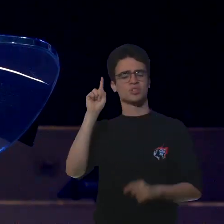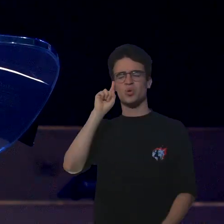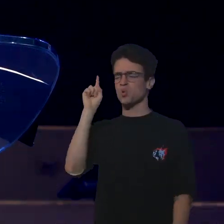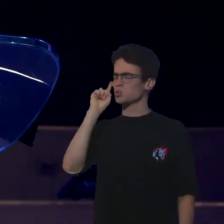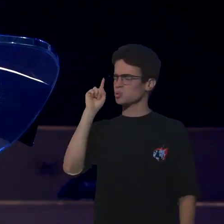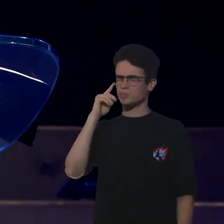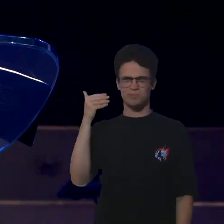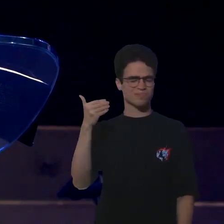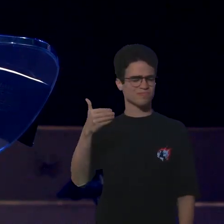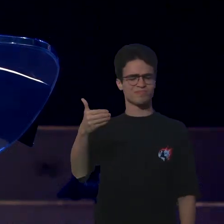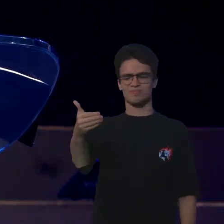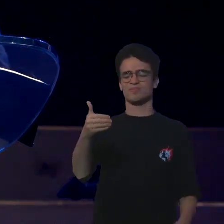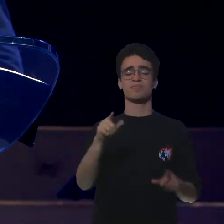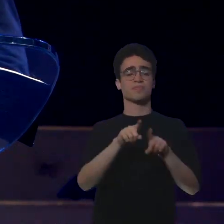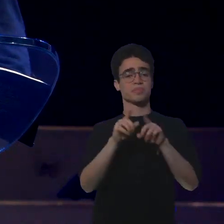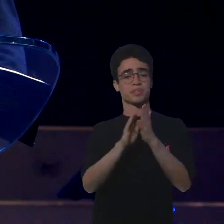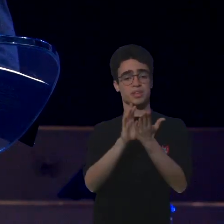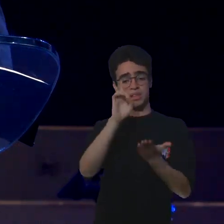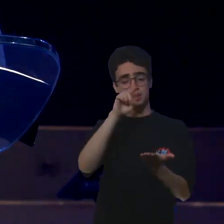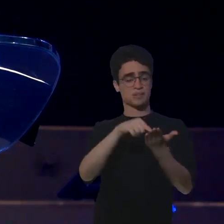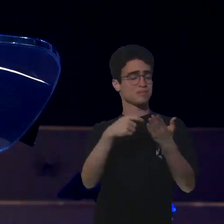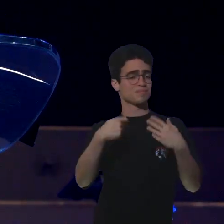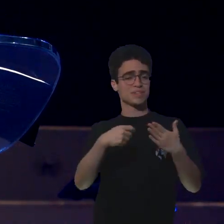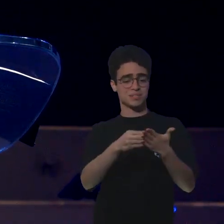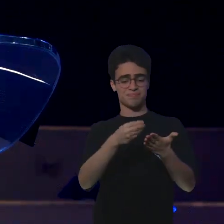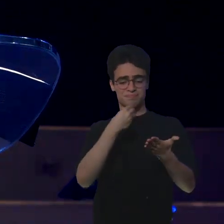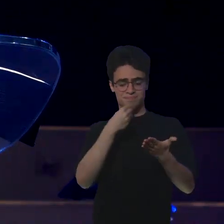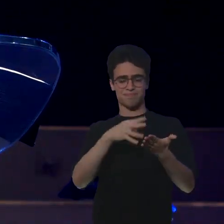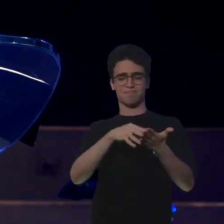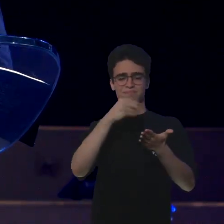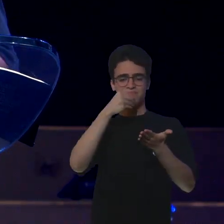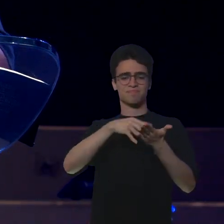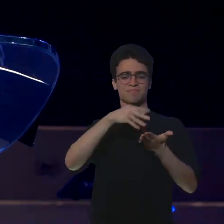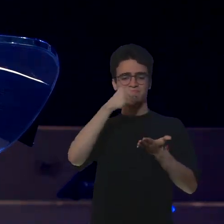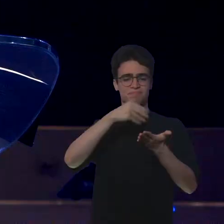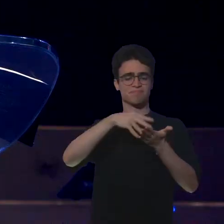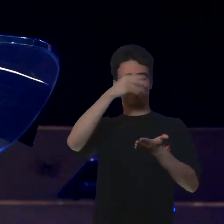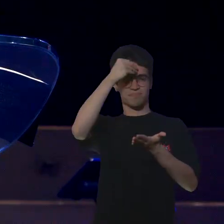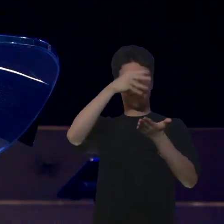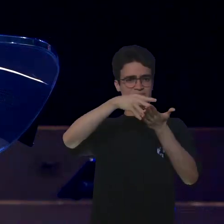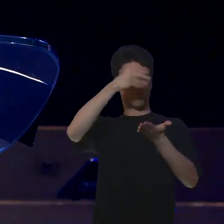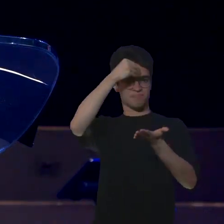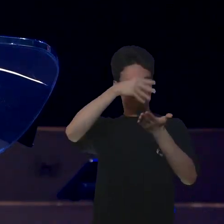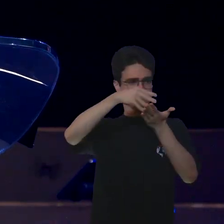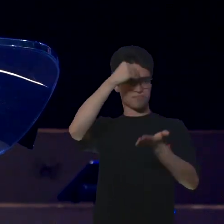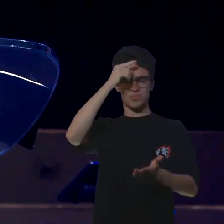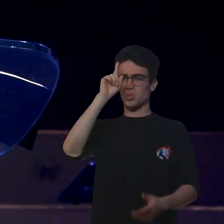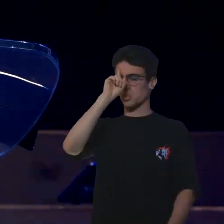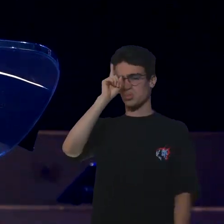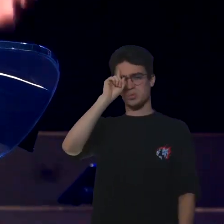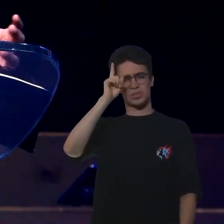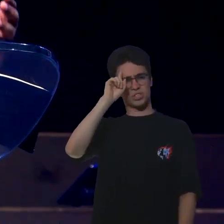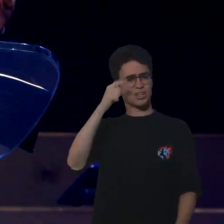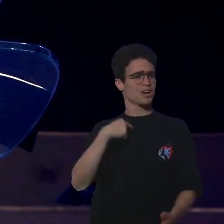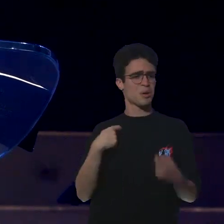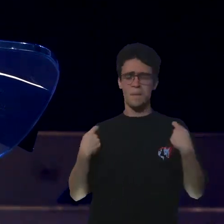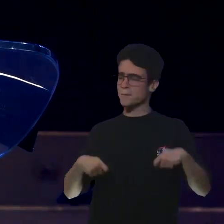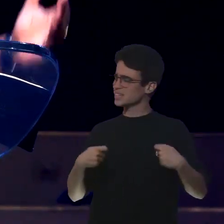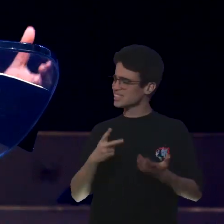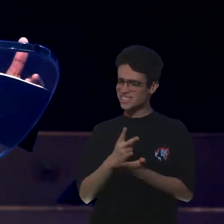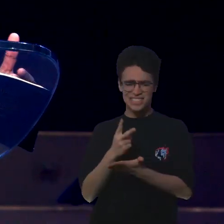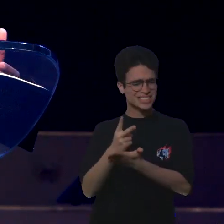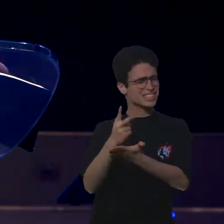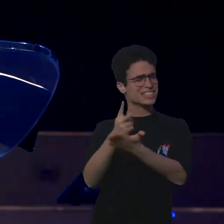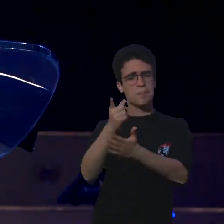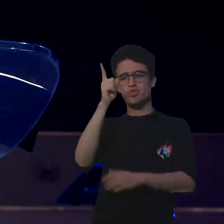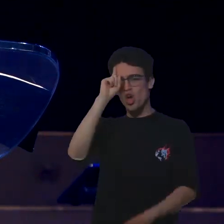E ela precisa ser o nosso pão diário. Ela precisa ser aquilo que a gente precisa todas as manhãs, todos